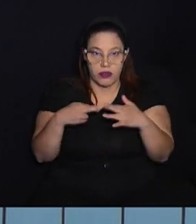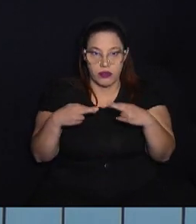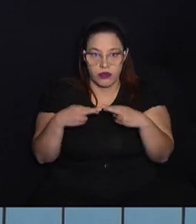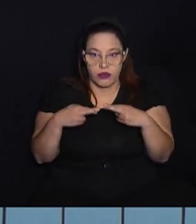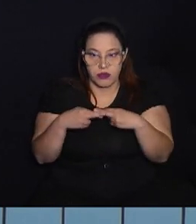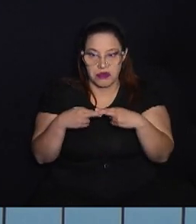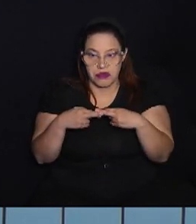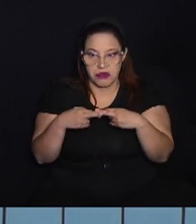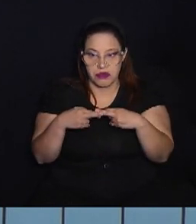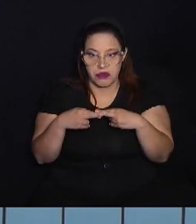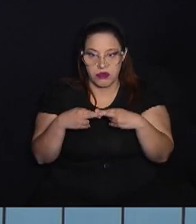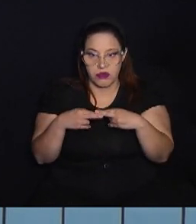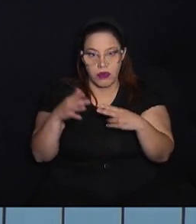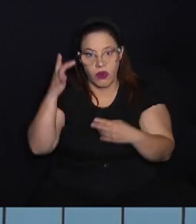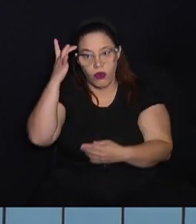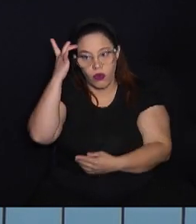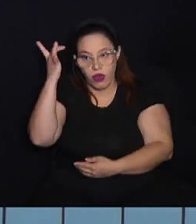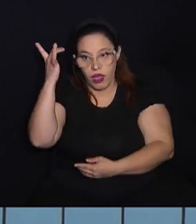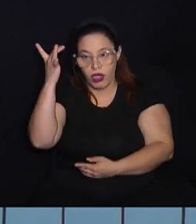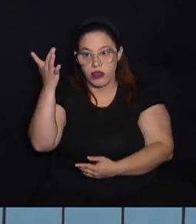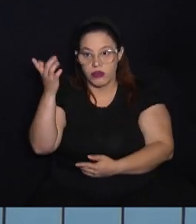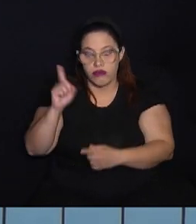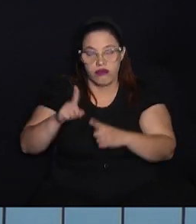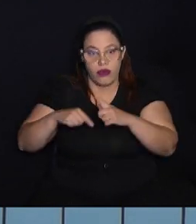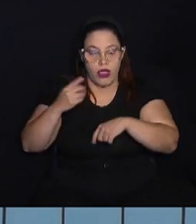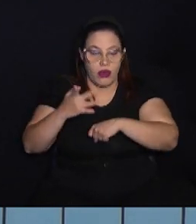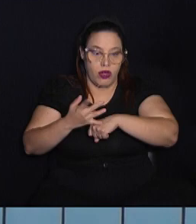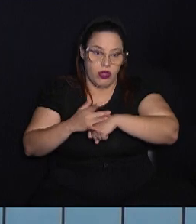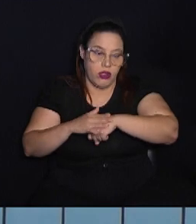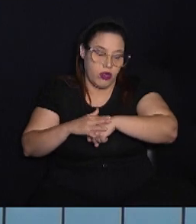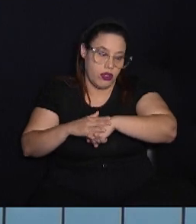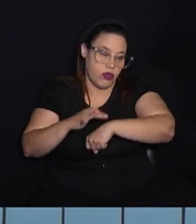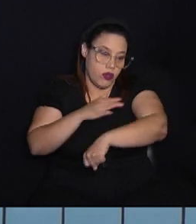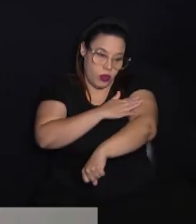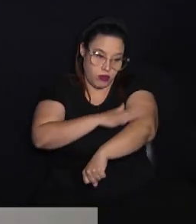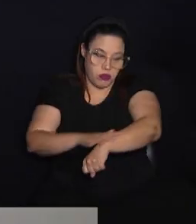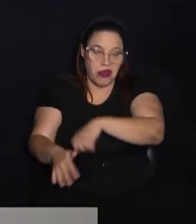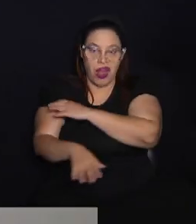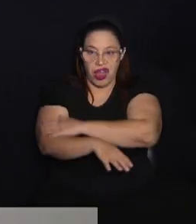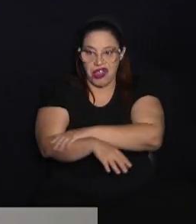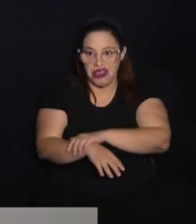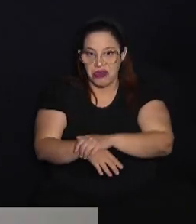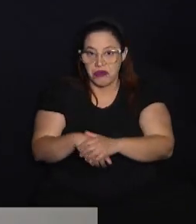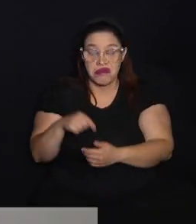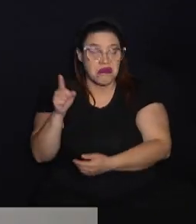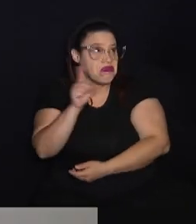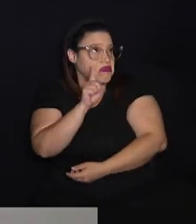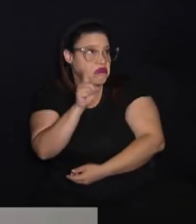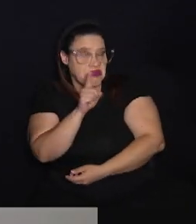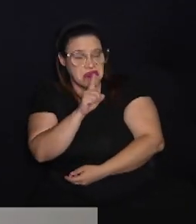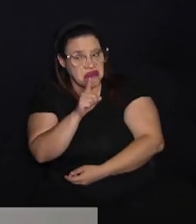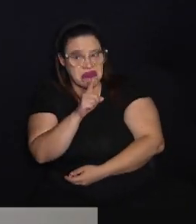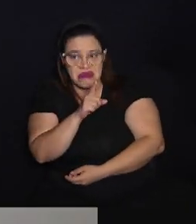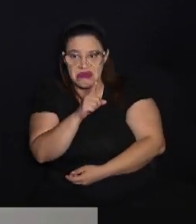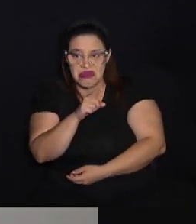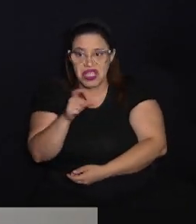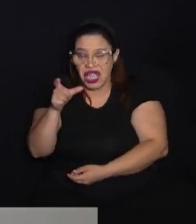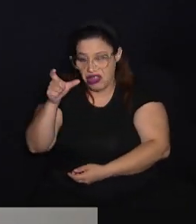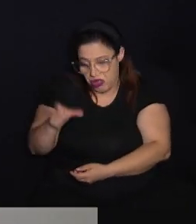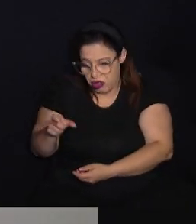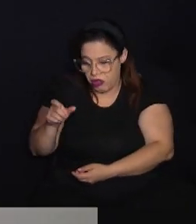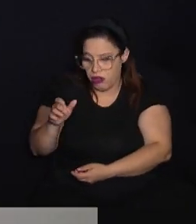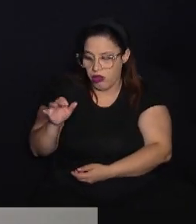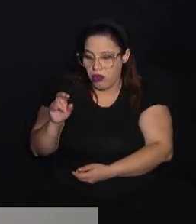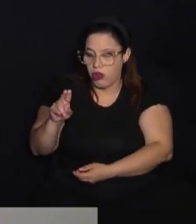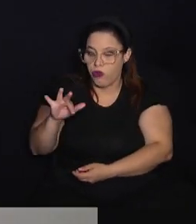fica mais fácil, né, ter outras doenças de pele? Não, a pessoa com vitiligo,